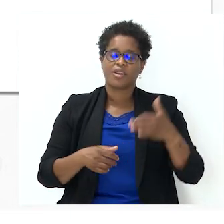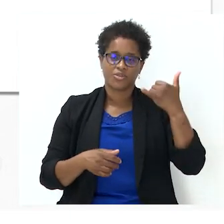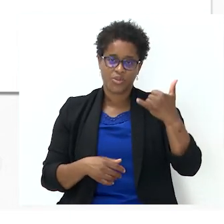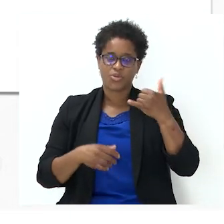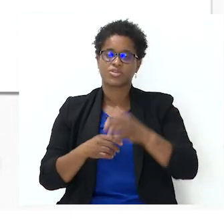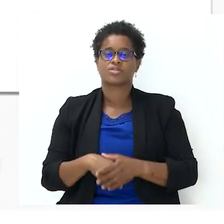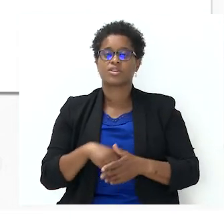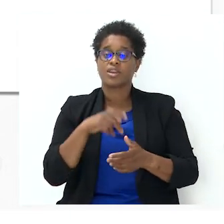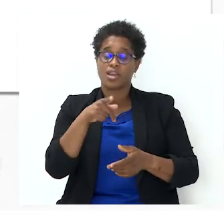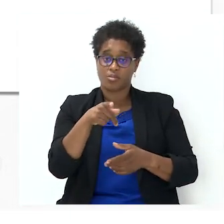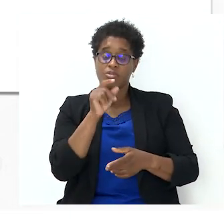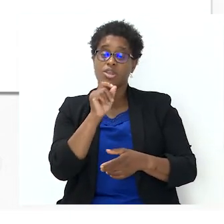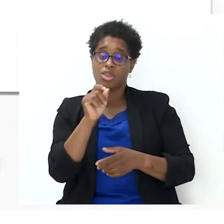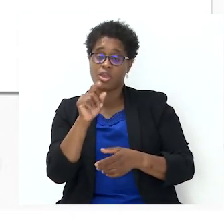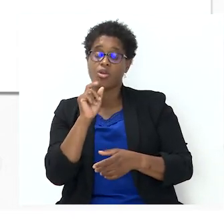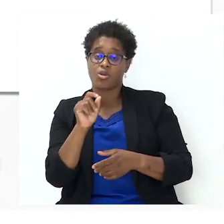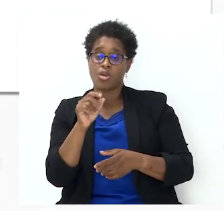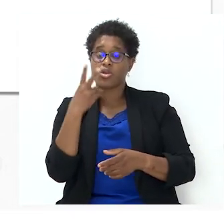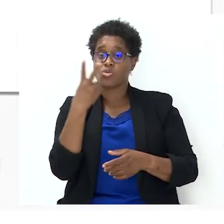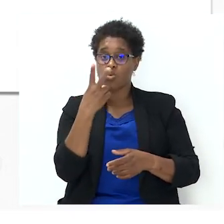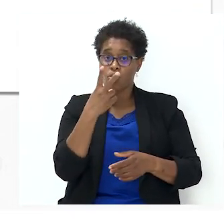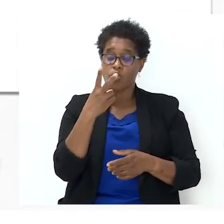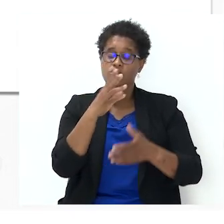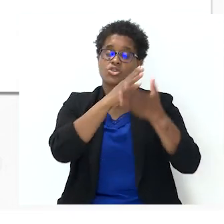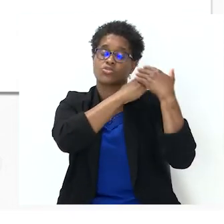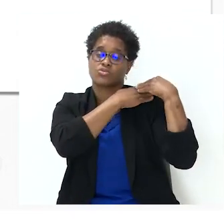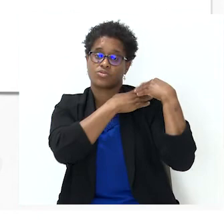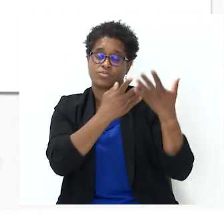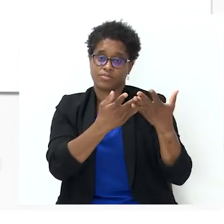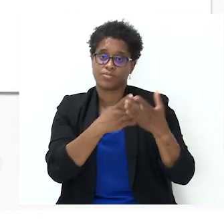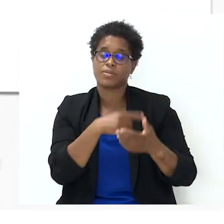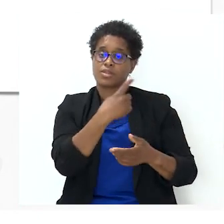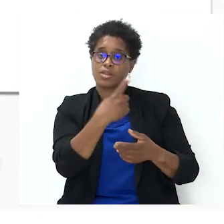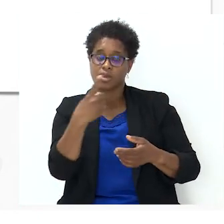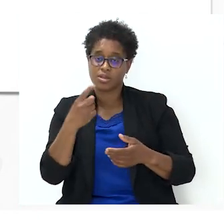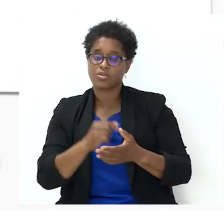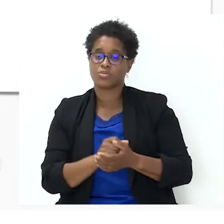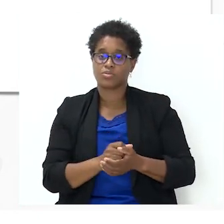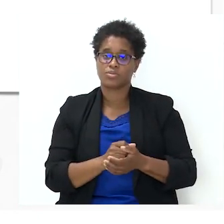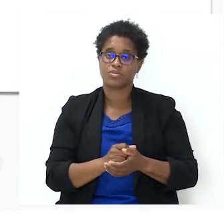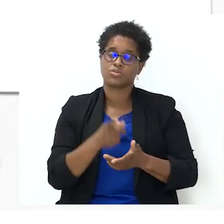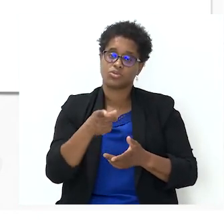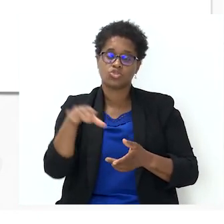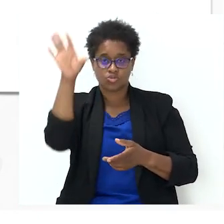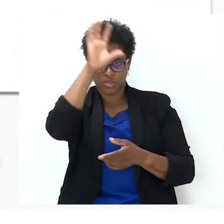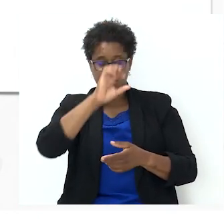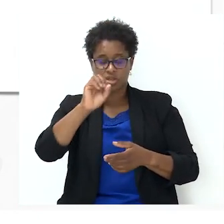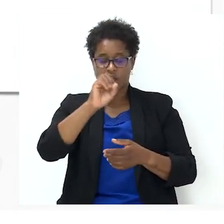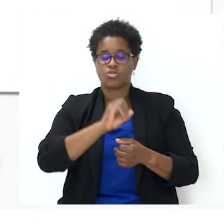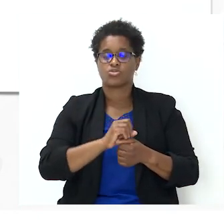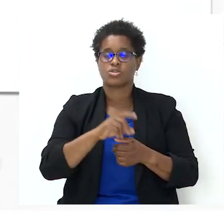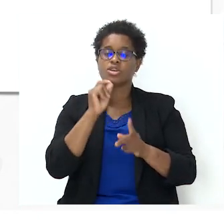2, indica 2 funções de cada um dos